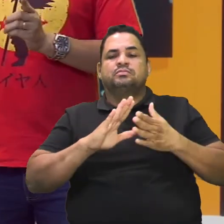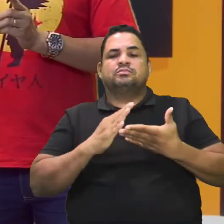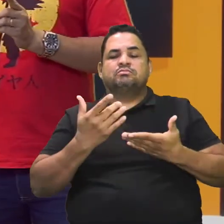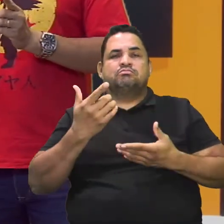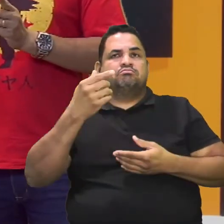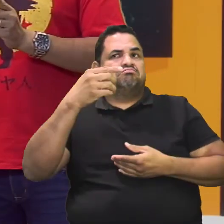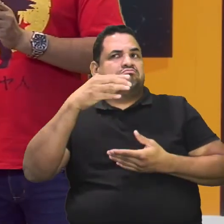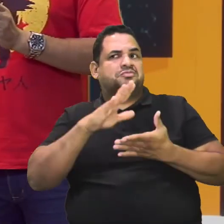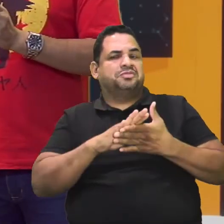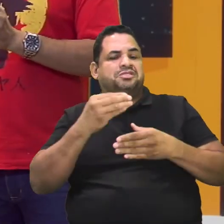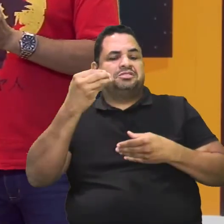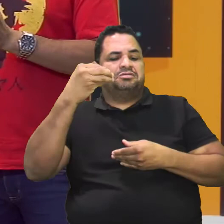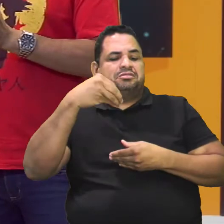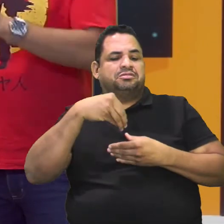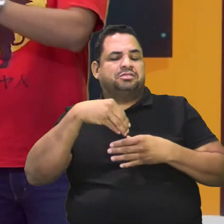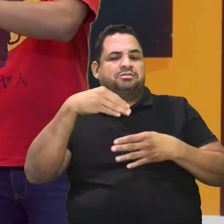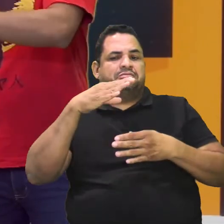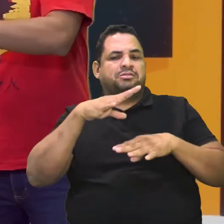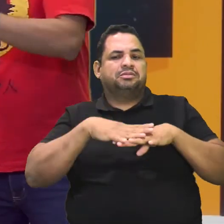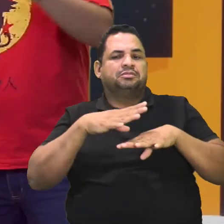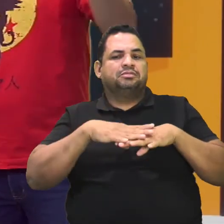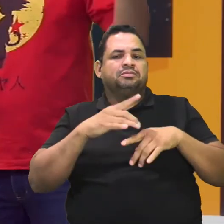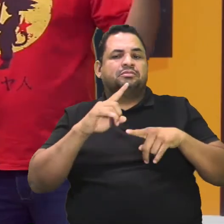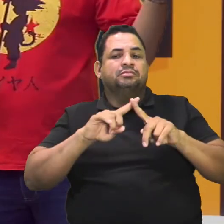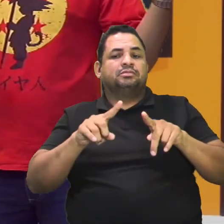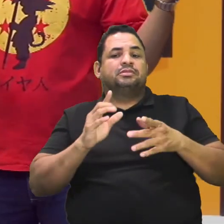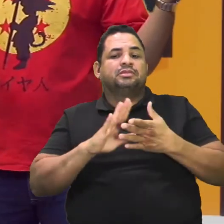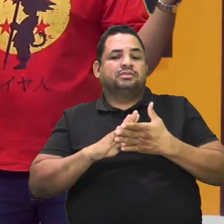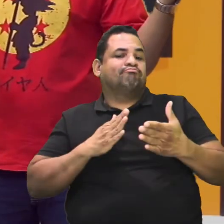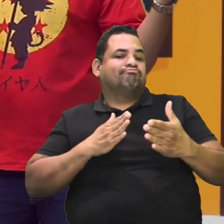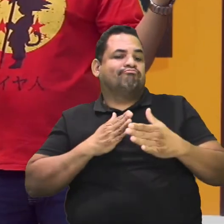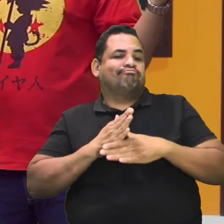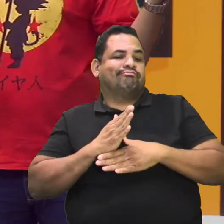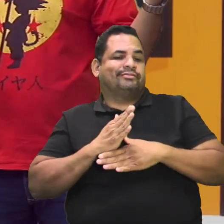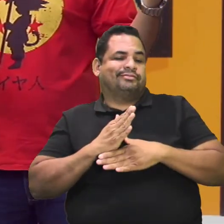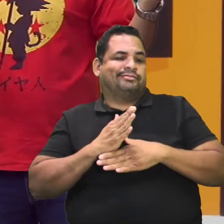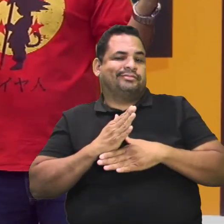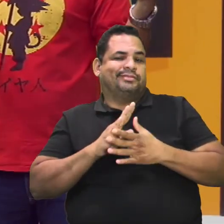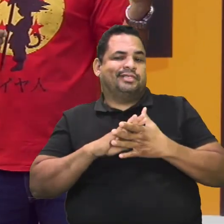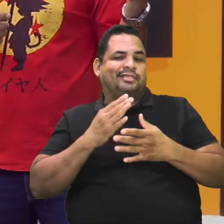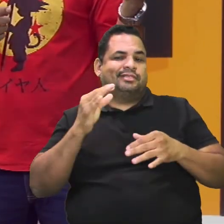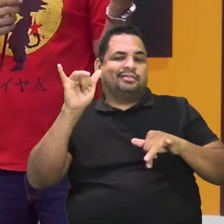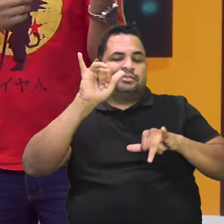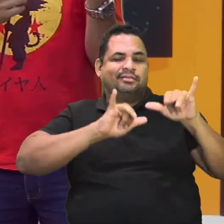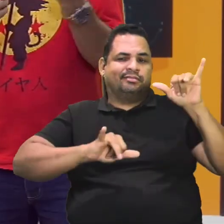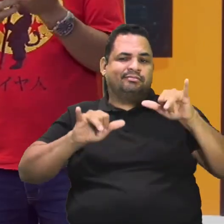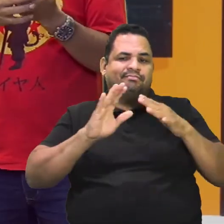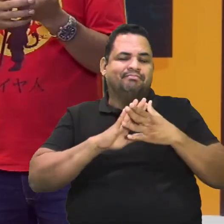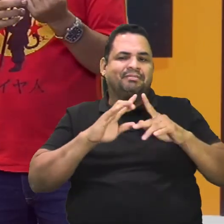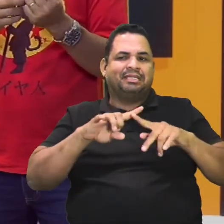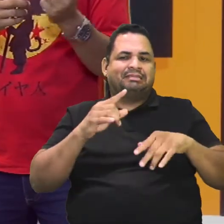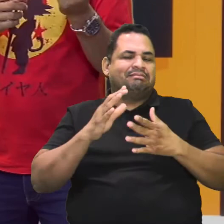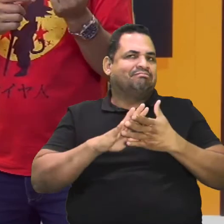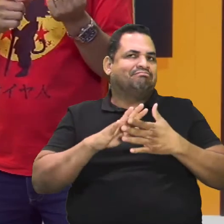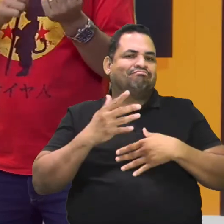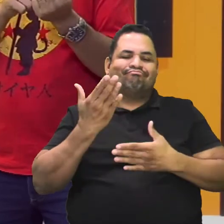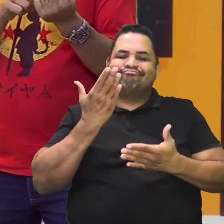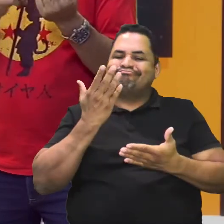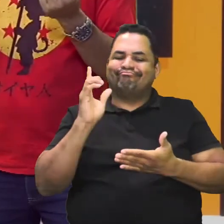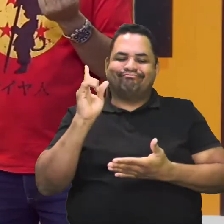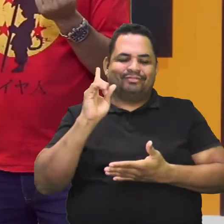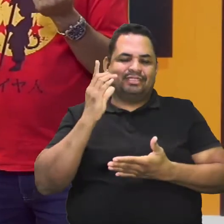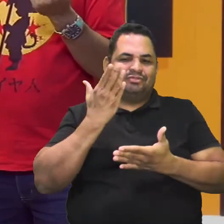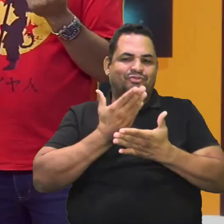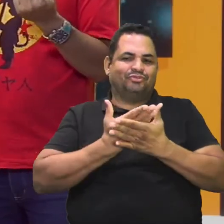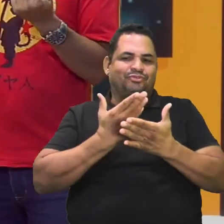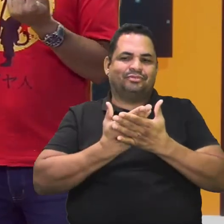na matemática essa questão, mas cai na química. Aí você fala assim, mas eu não estudei isso em química. Não, mas